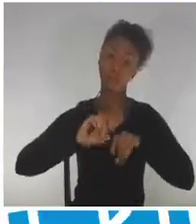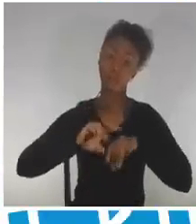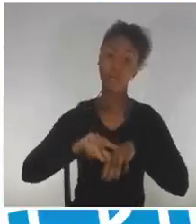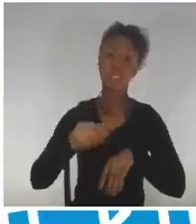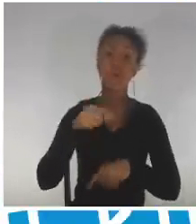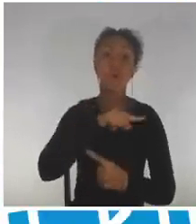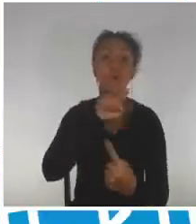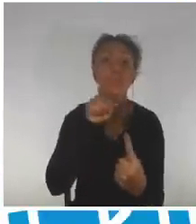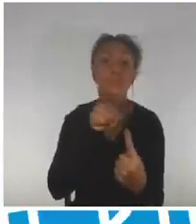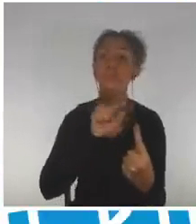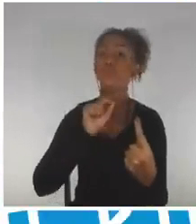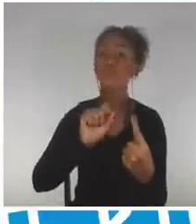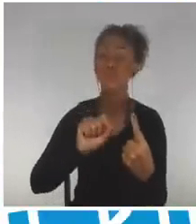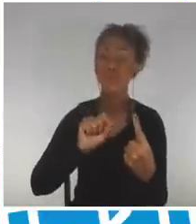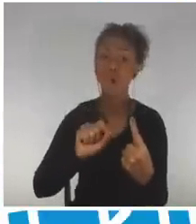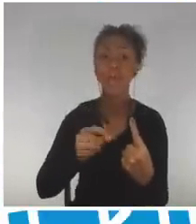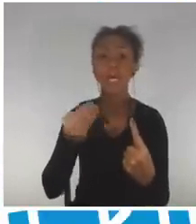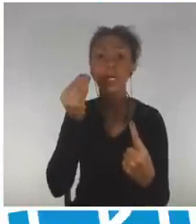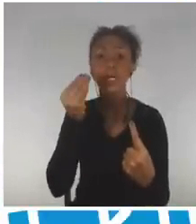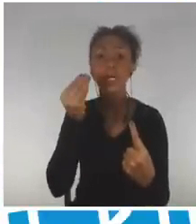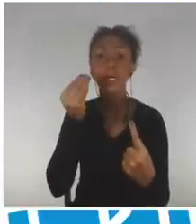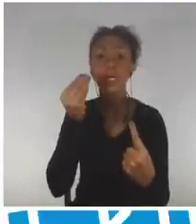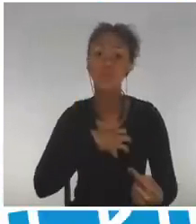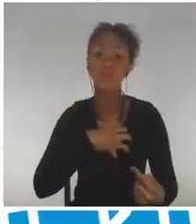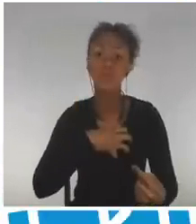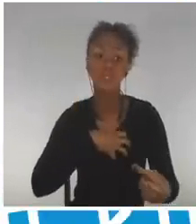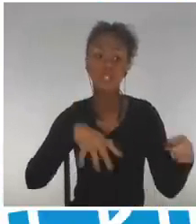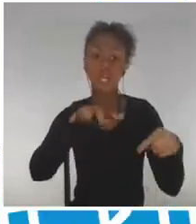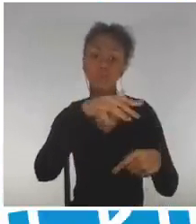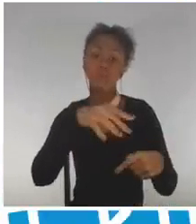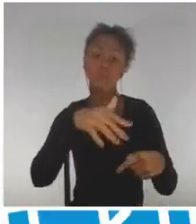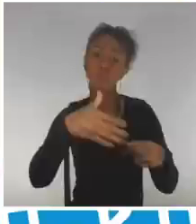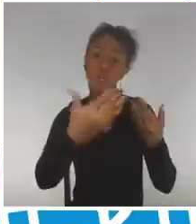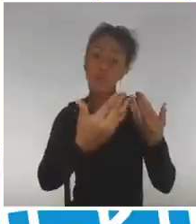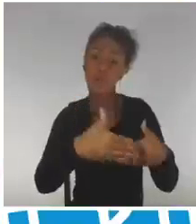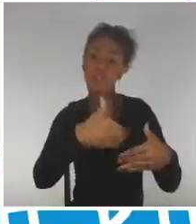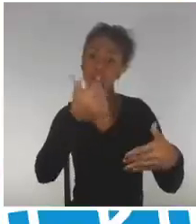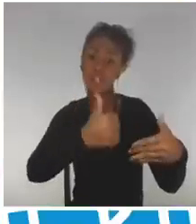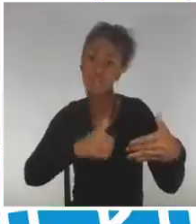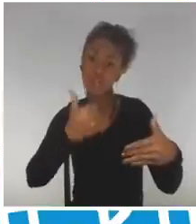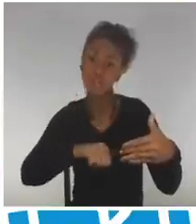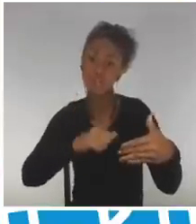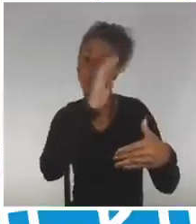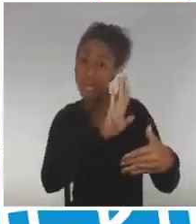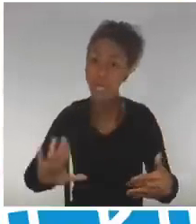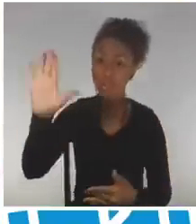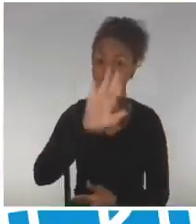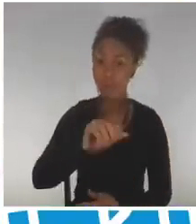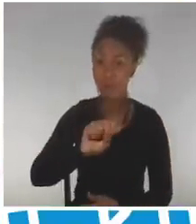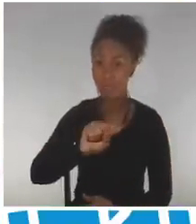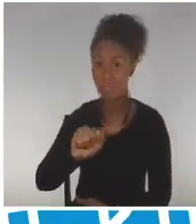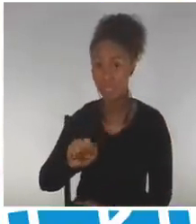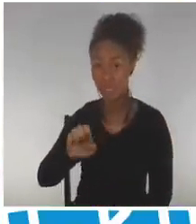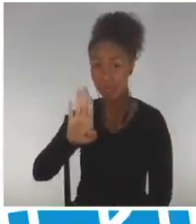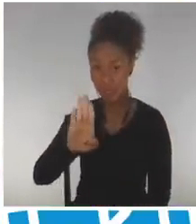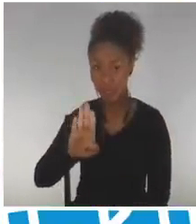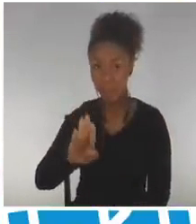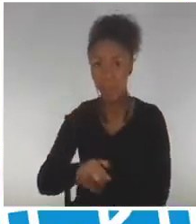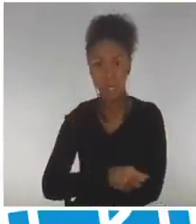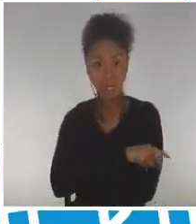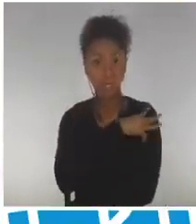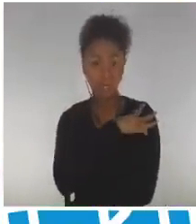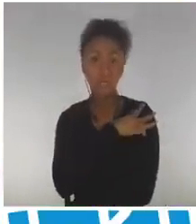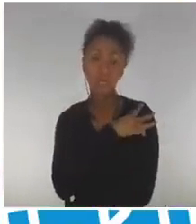aperfeiçoar, né, nosso sistema do SAEB, nosso Sistema Nacional de Avaliação da Educação Básica, né, reconhecemos o